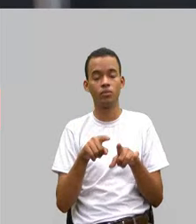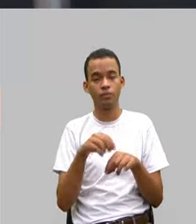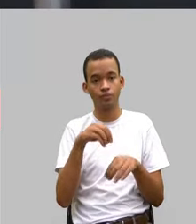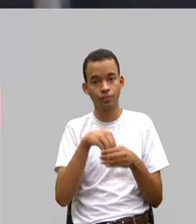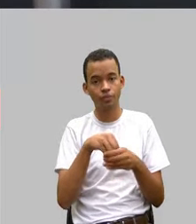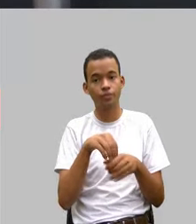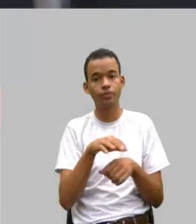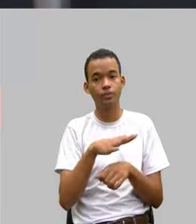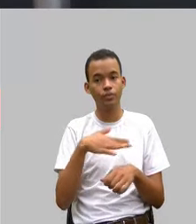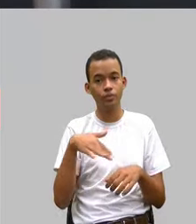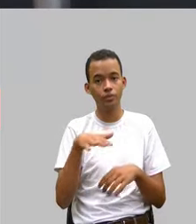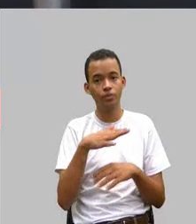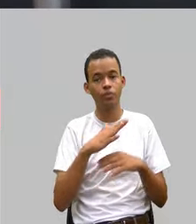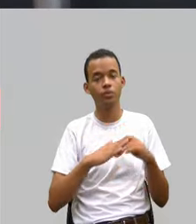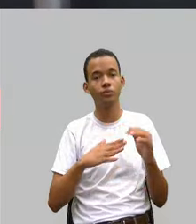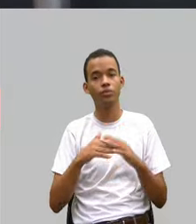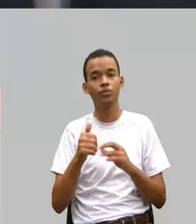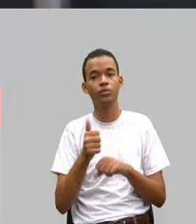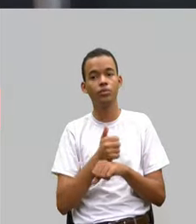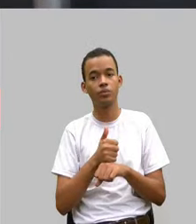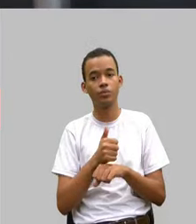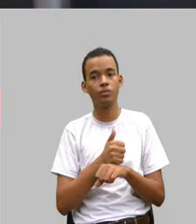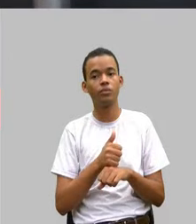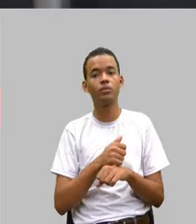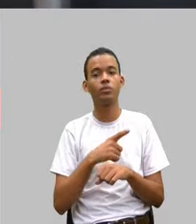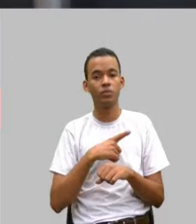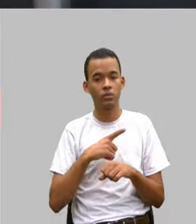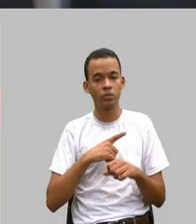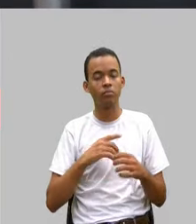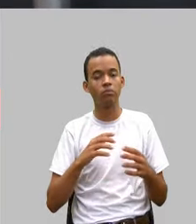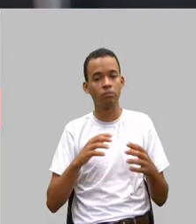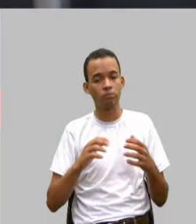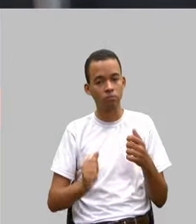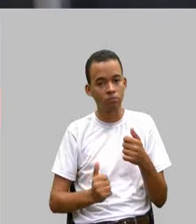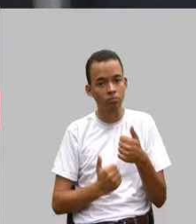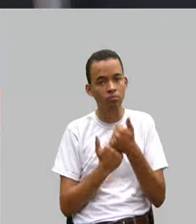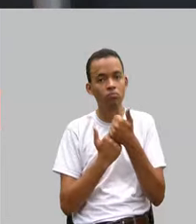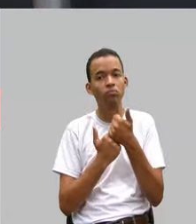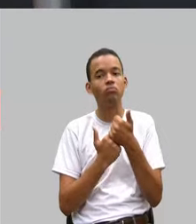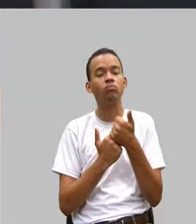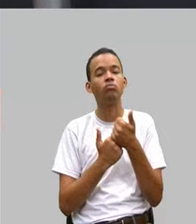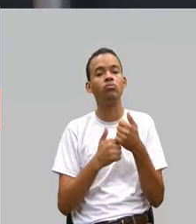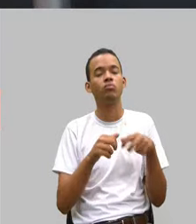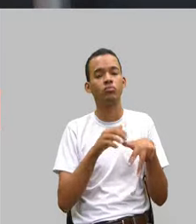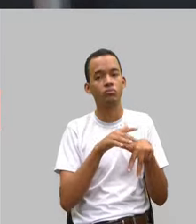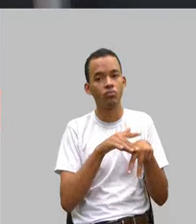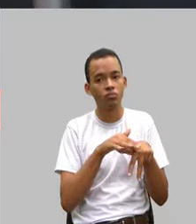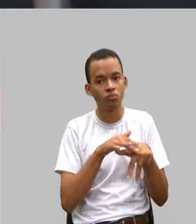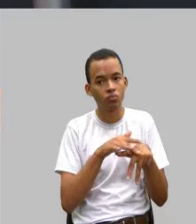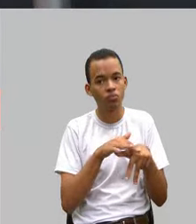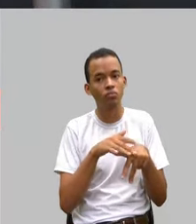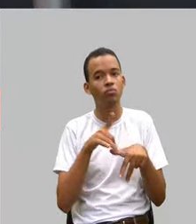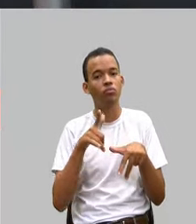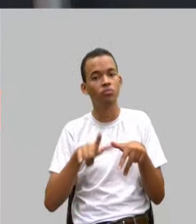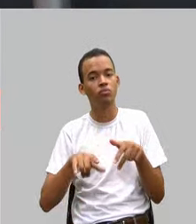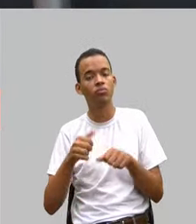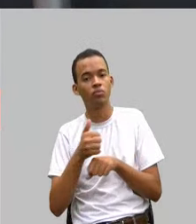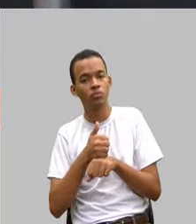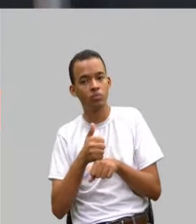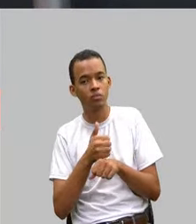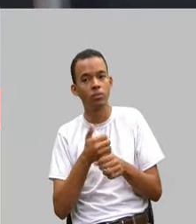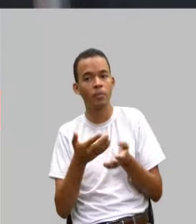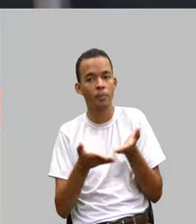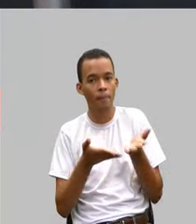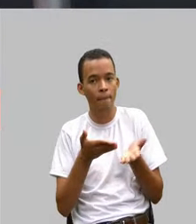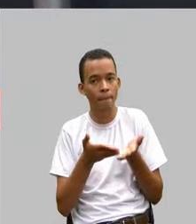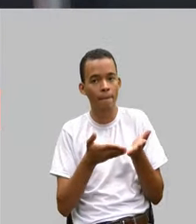robustas contribuições ao suporte de pacientes e cuidadores que nessa ocasião respondendo respondendo pela representação que